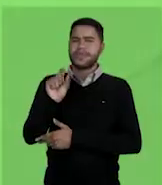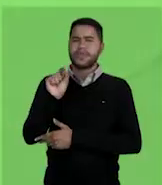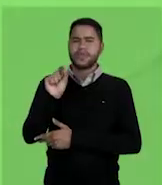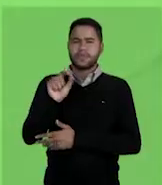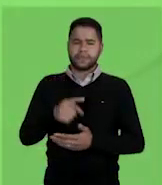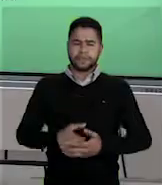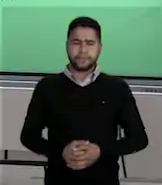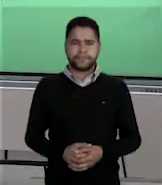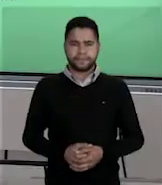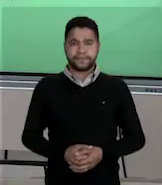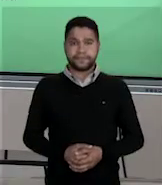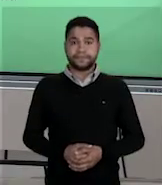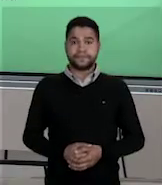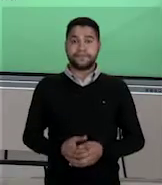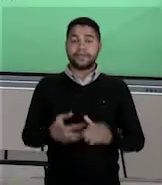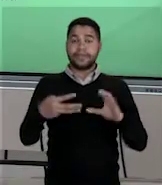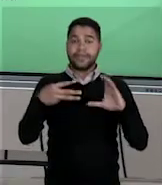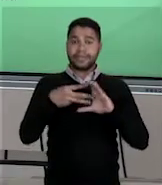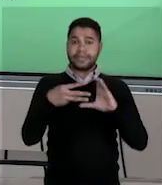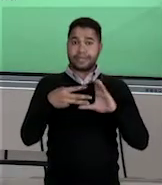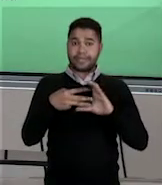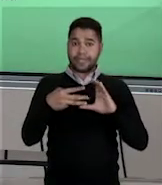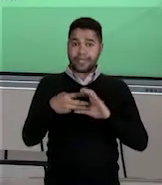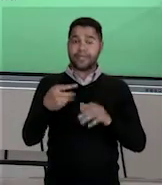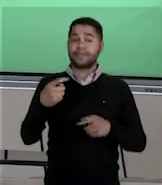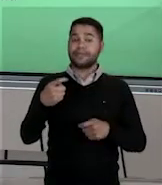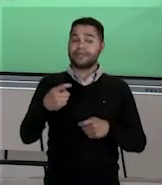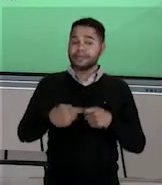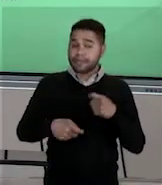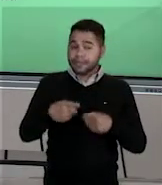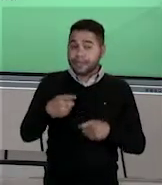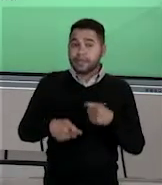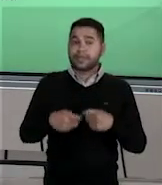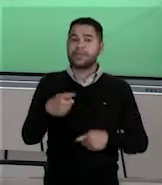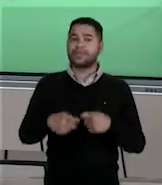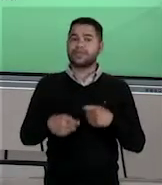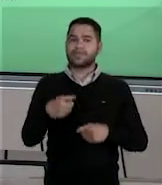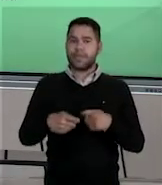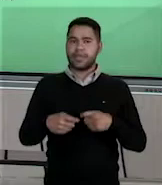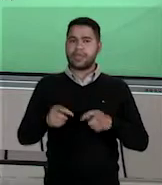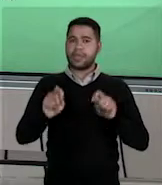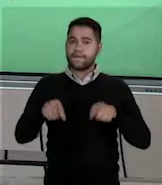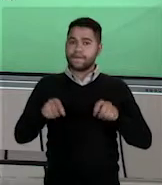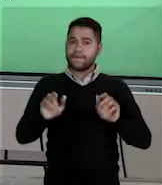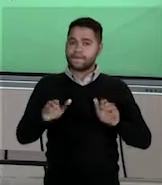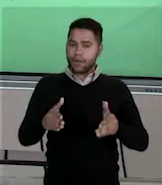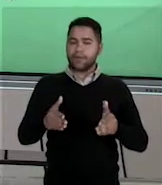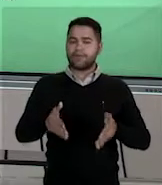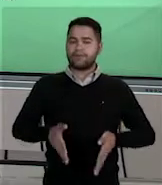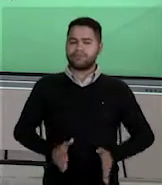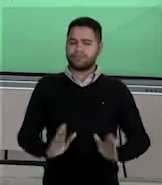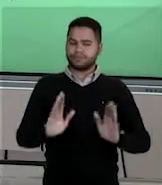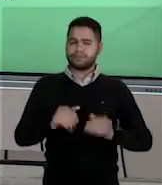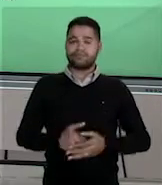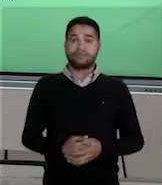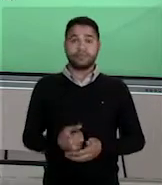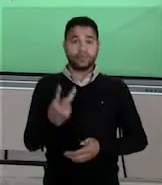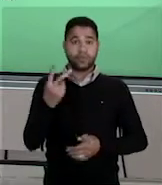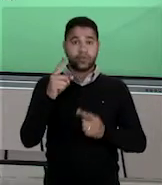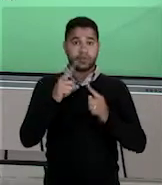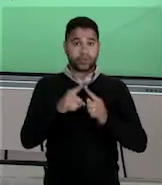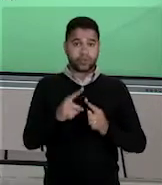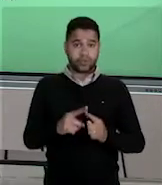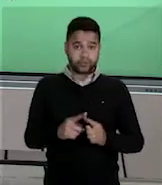gametas são células sexuais, que são as nossas células reprodutoras. São dois tipos